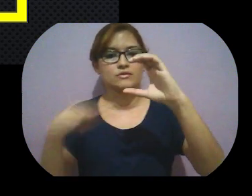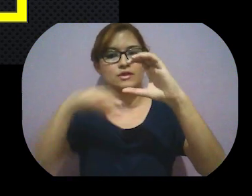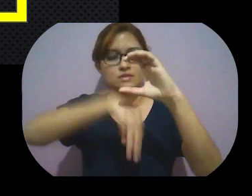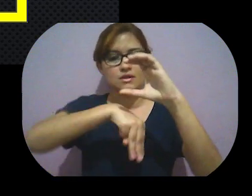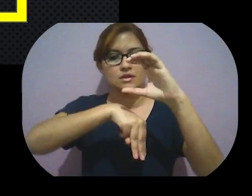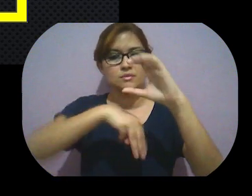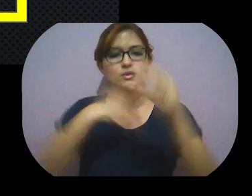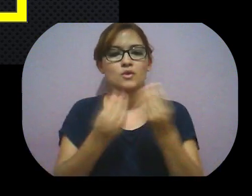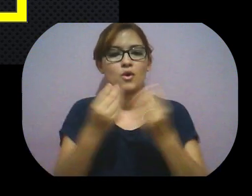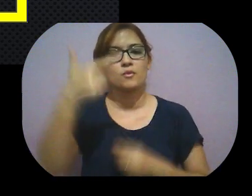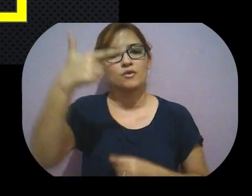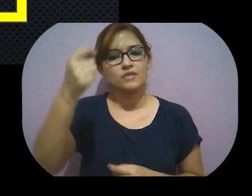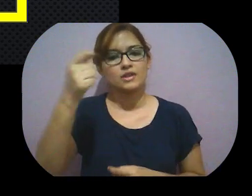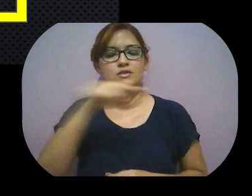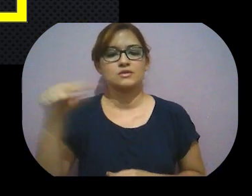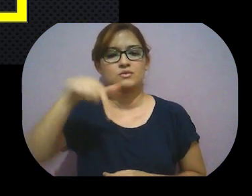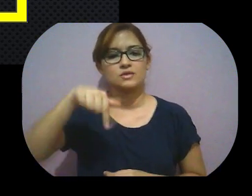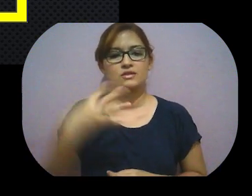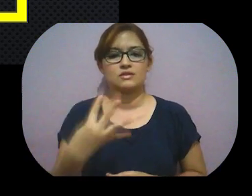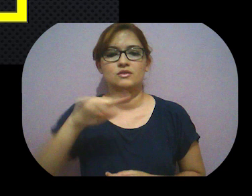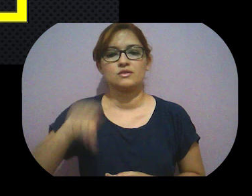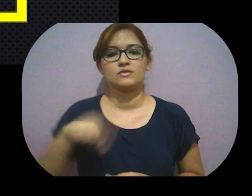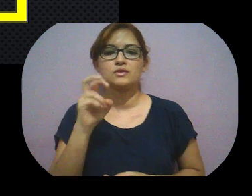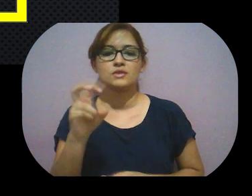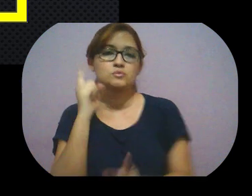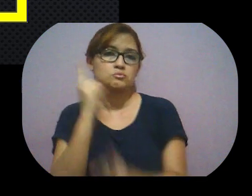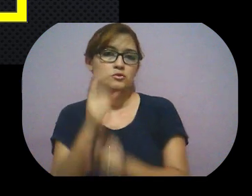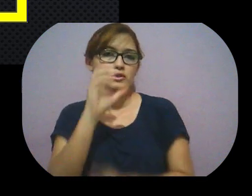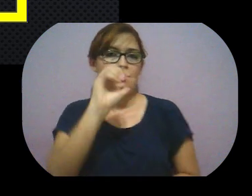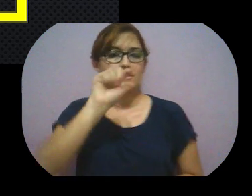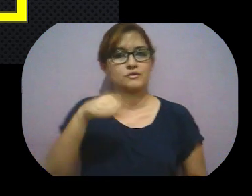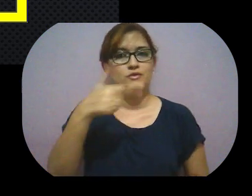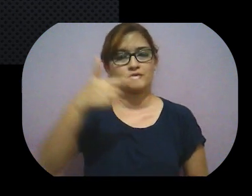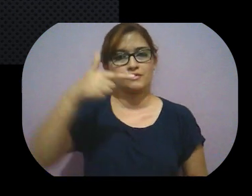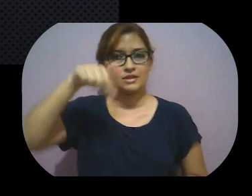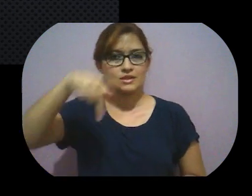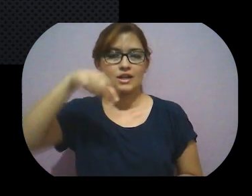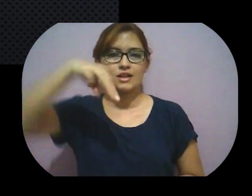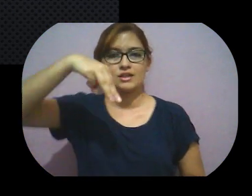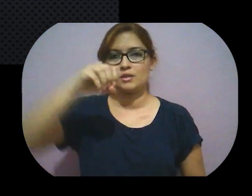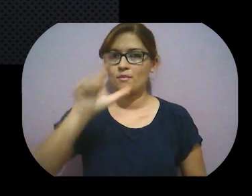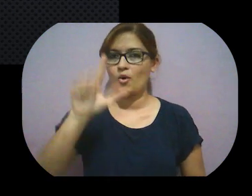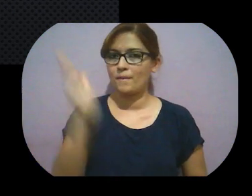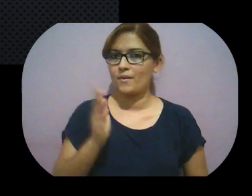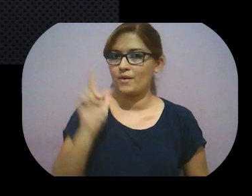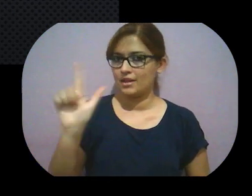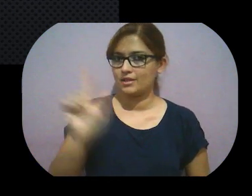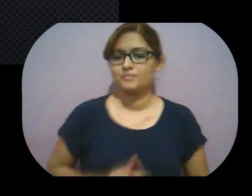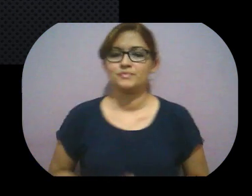pela massa molar. Então, resultado 0,27 mol por litro. Ok? Bom, antes a